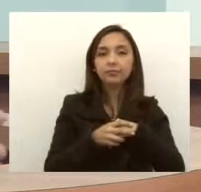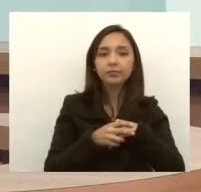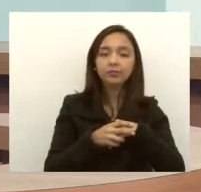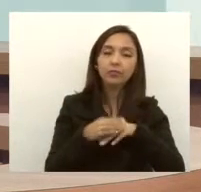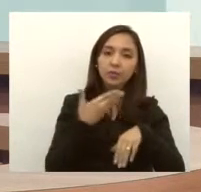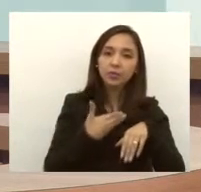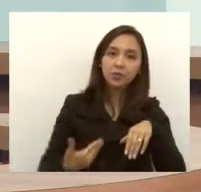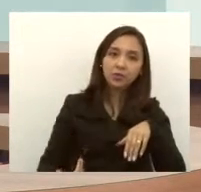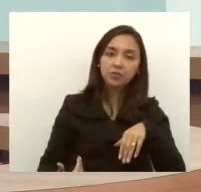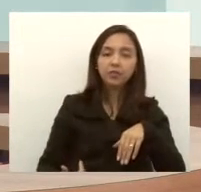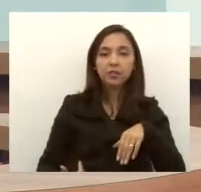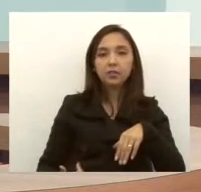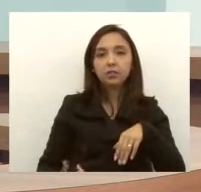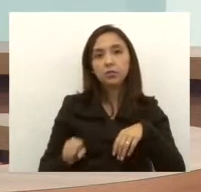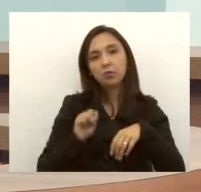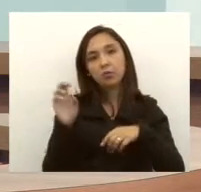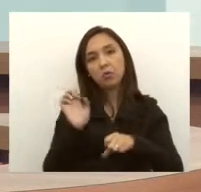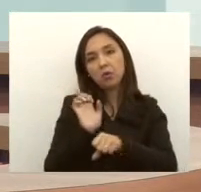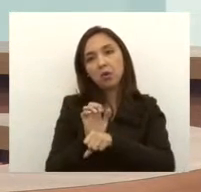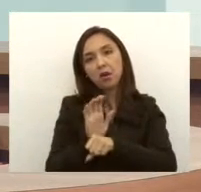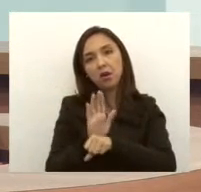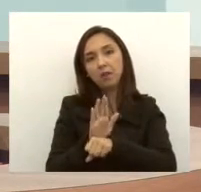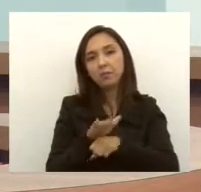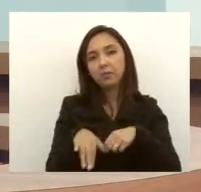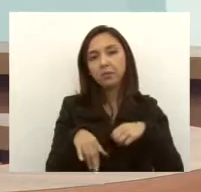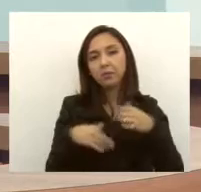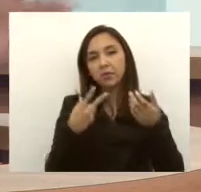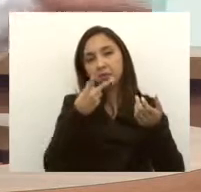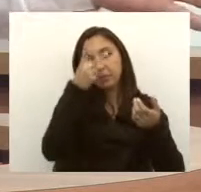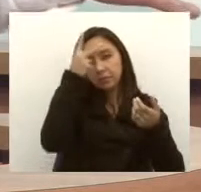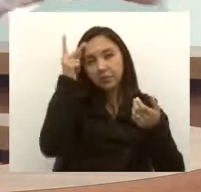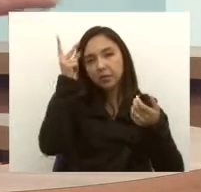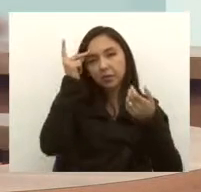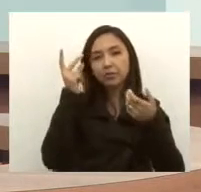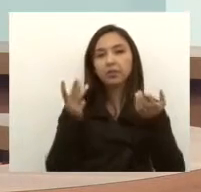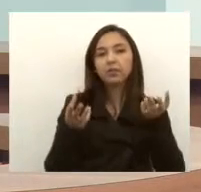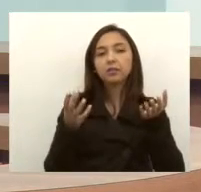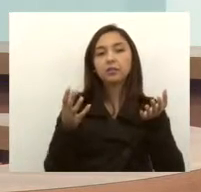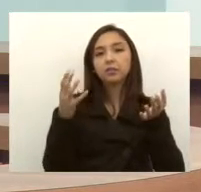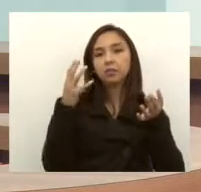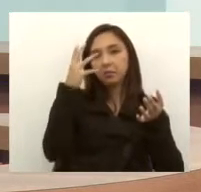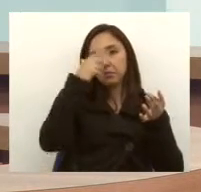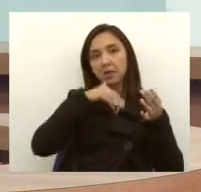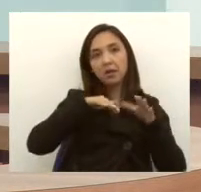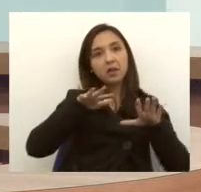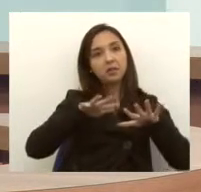do governo, ou o apoio, o nome da prefeitura, com aquela bela mesa de som,